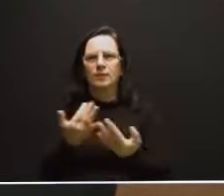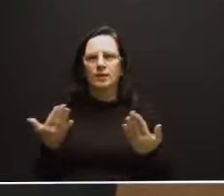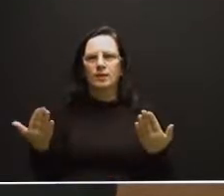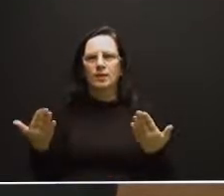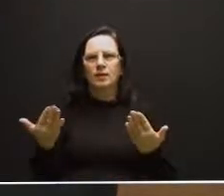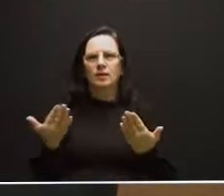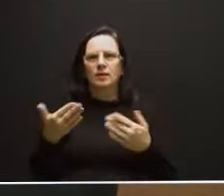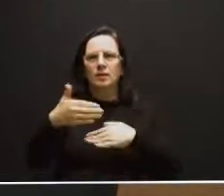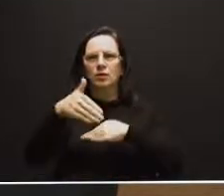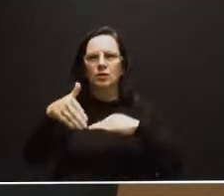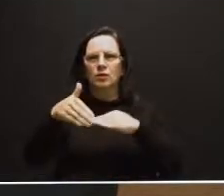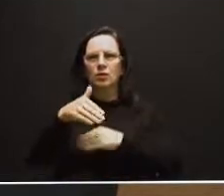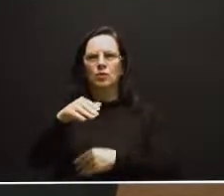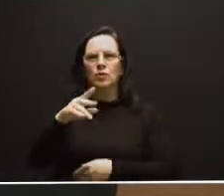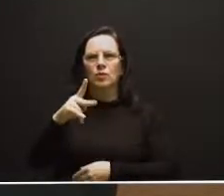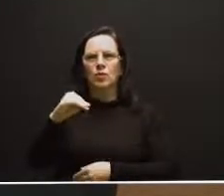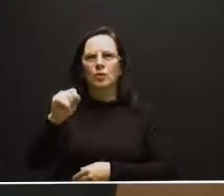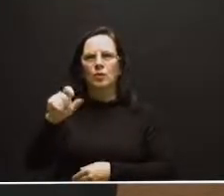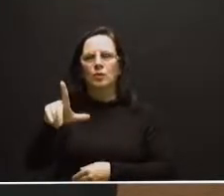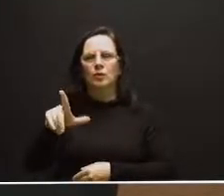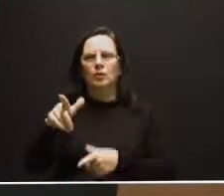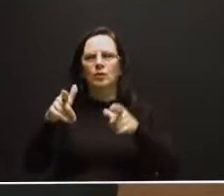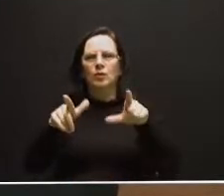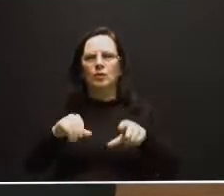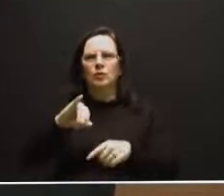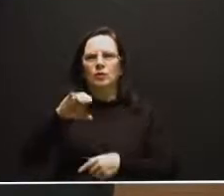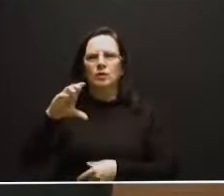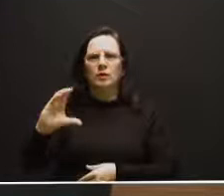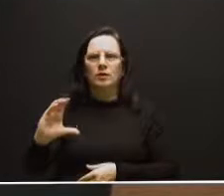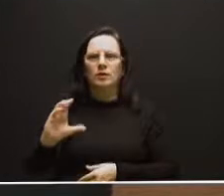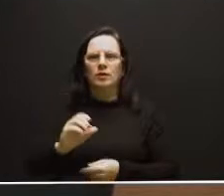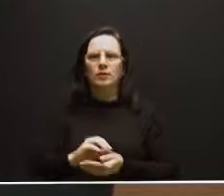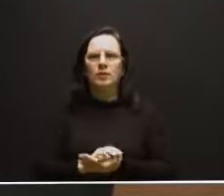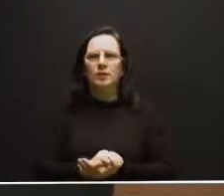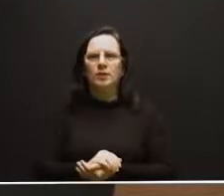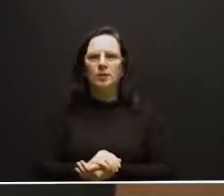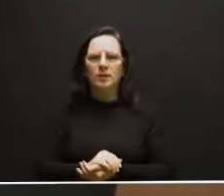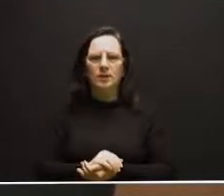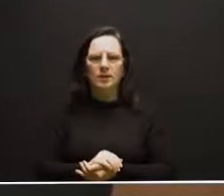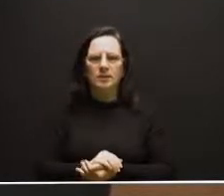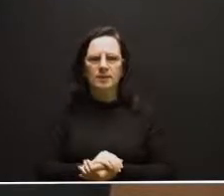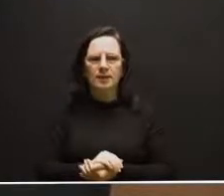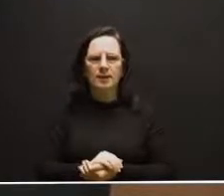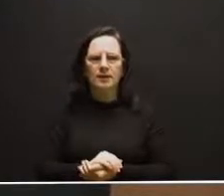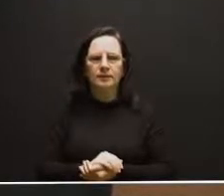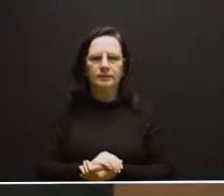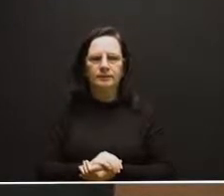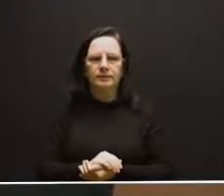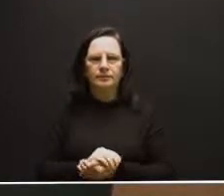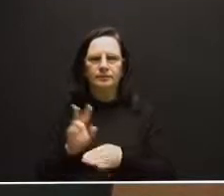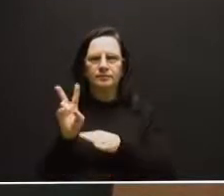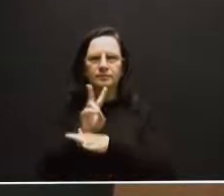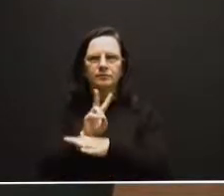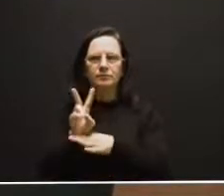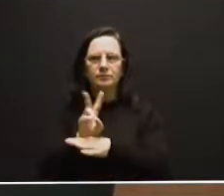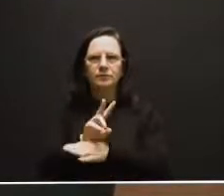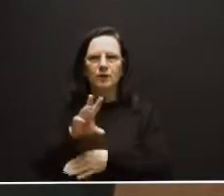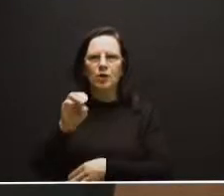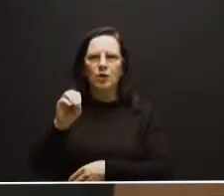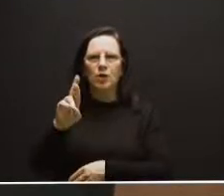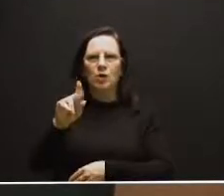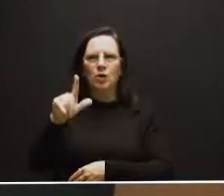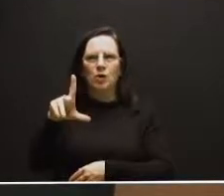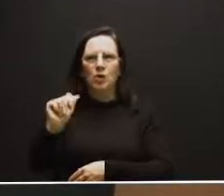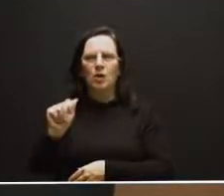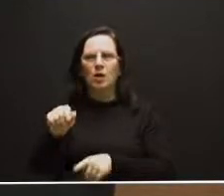portugal ea rua espanha do jardim casqueiro encaminha-se vigilância na orla da avenida